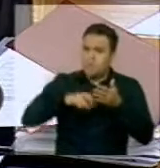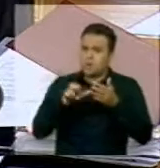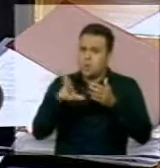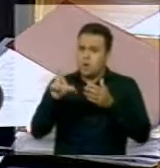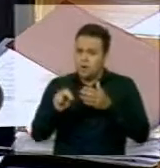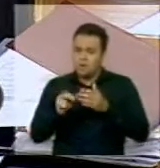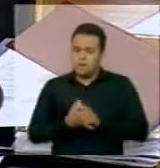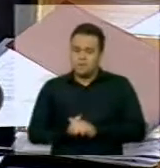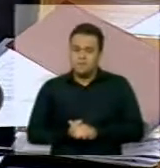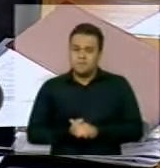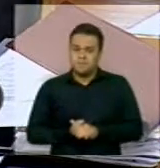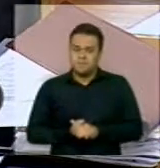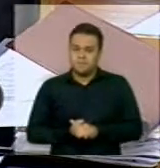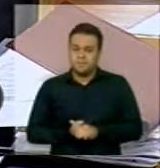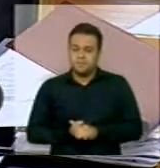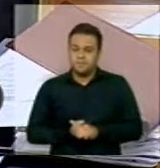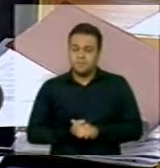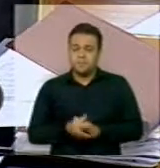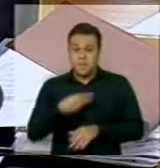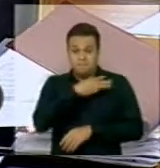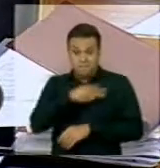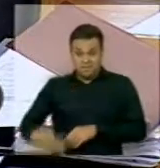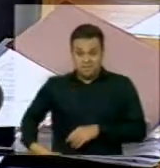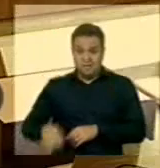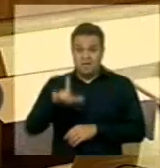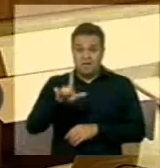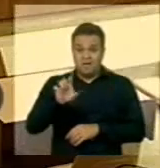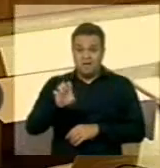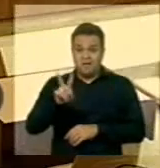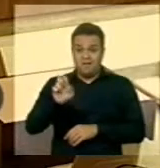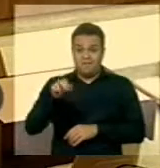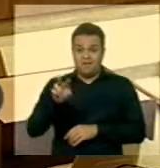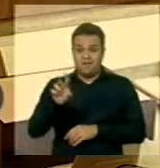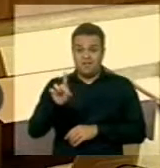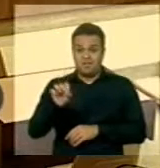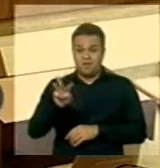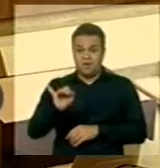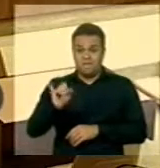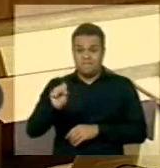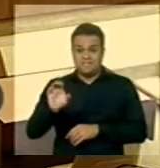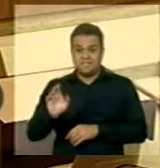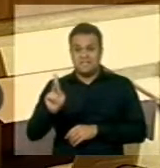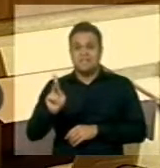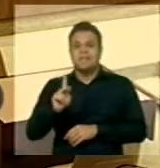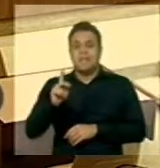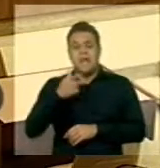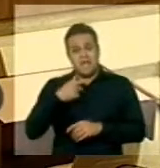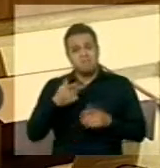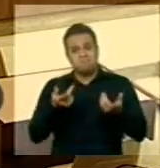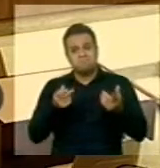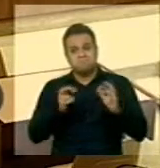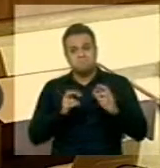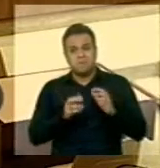por isso, ministro Lewandowski, a minha preocupação é exatamente idêntica de Vossa Excelência, é